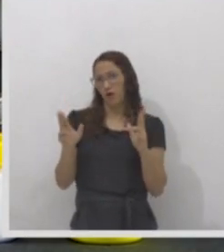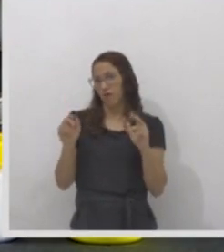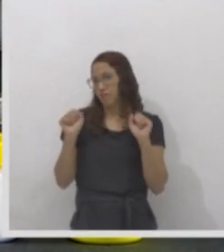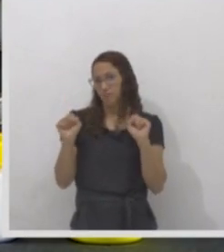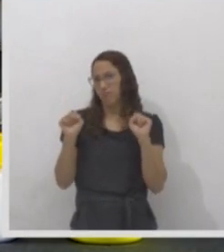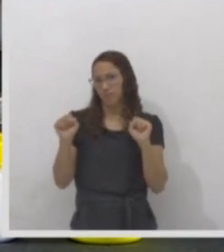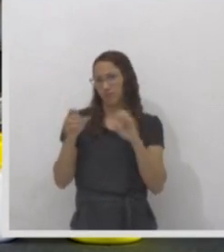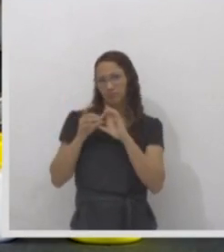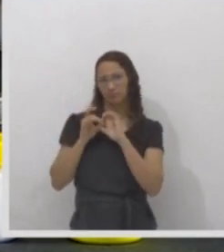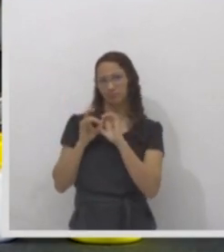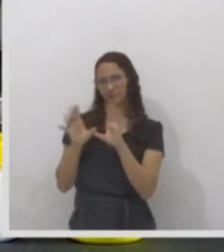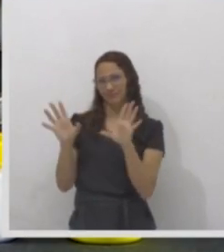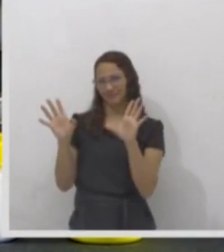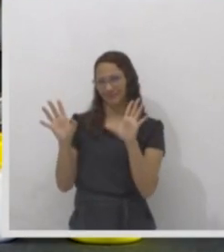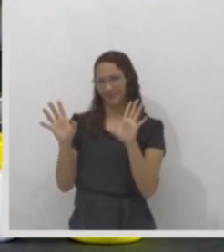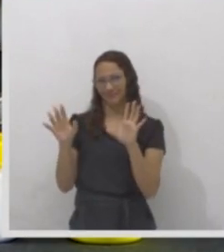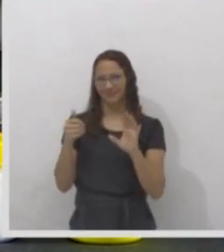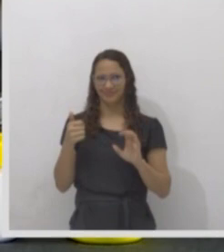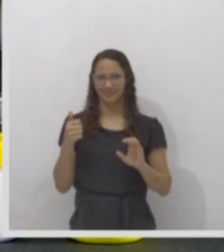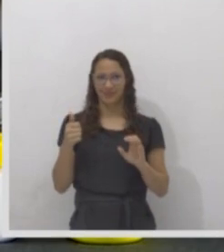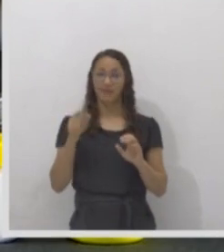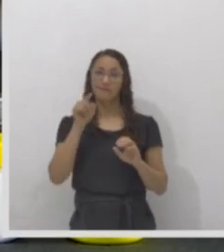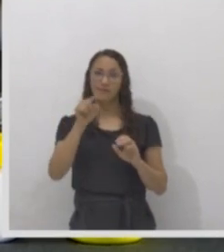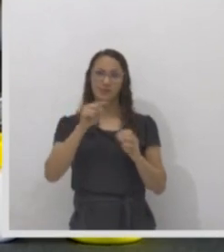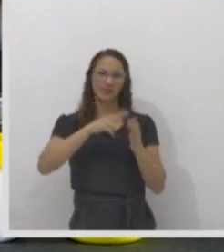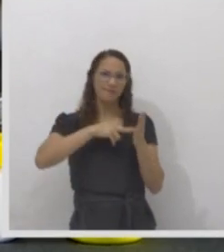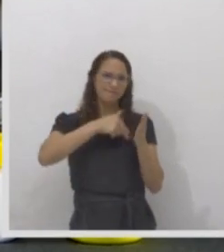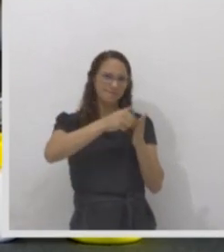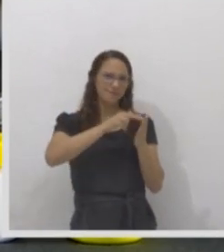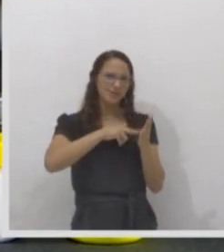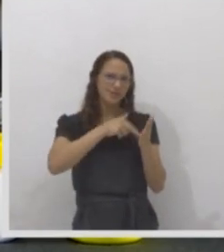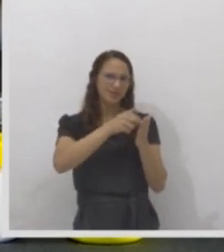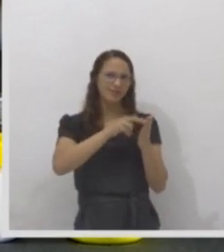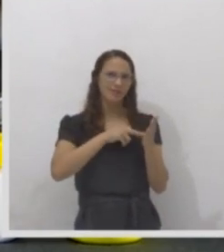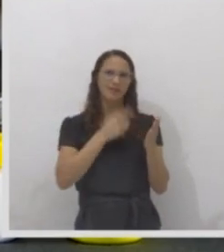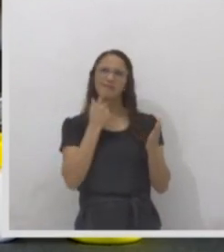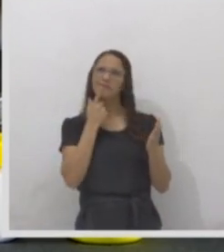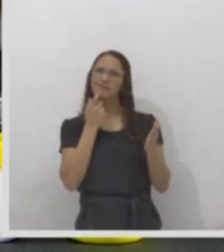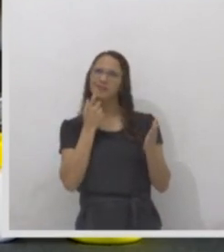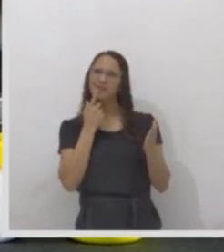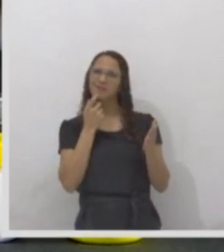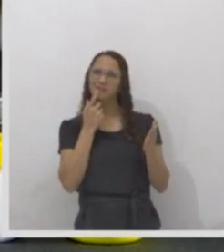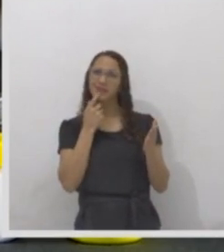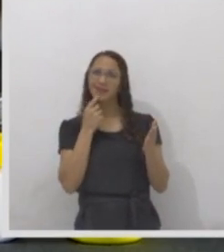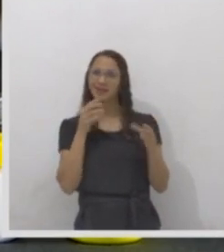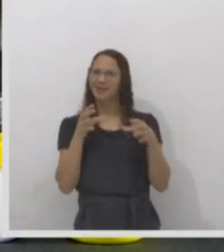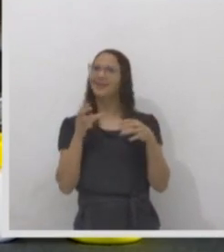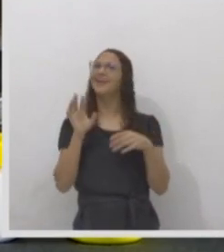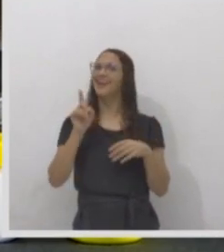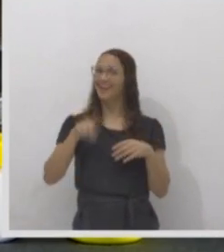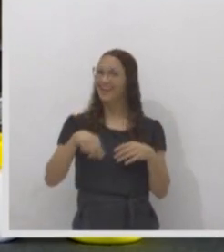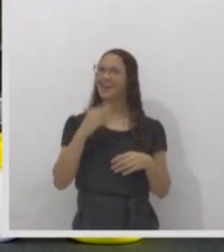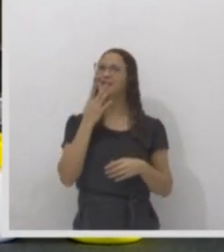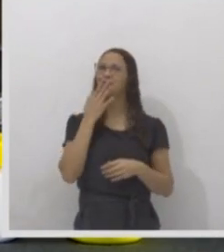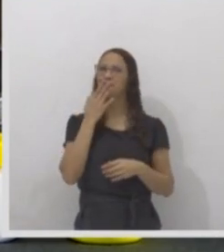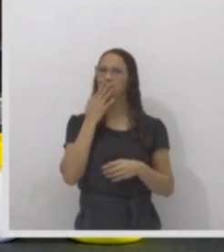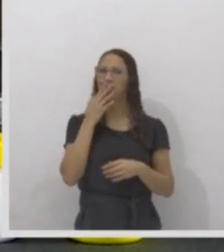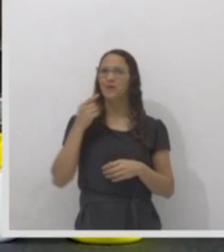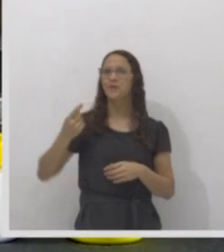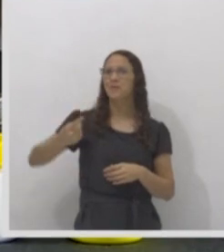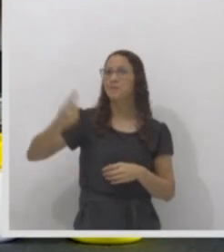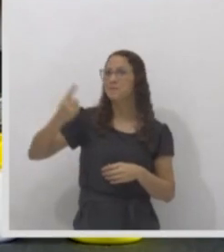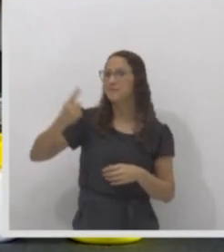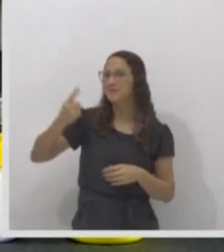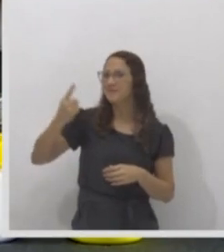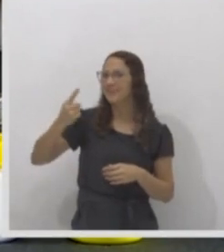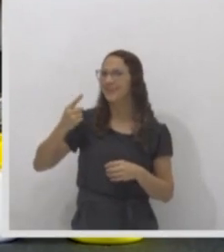você vai pintar. Nesse caso aqui, eu estou utilizando o vermelho, que é uma cor primária. Mas